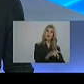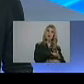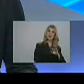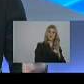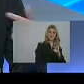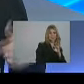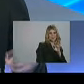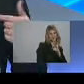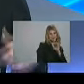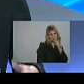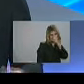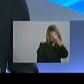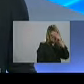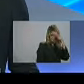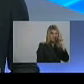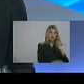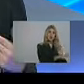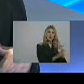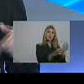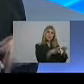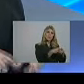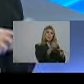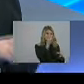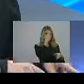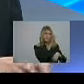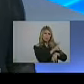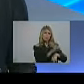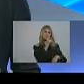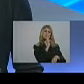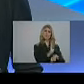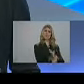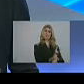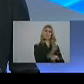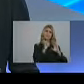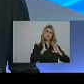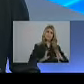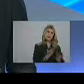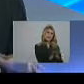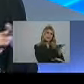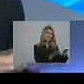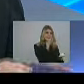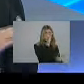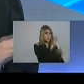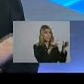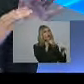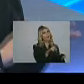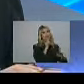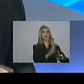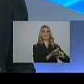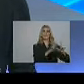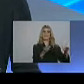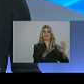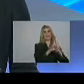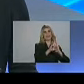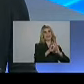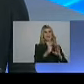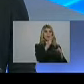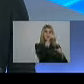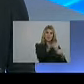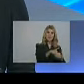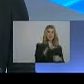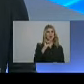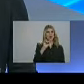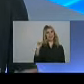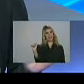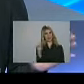Municipal, ter uma cultura própria para poder ser uma guarda cidadã e cuidar das pessoas. Essa é a diferença da lei votada em